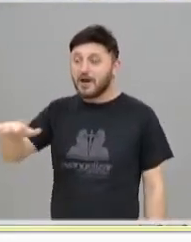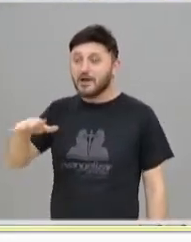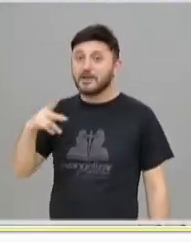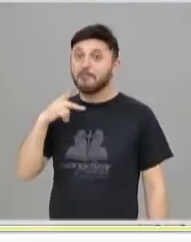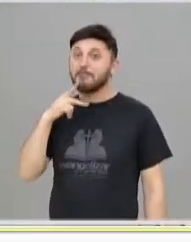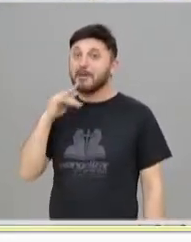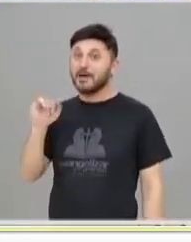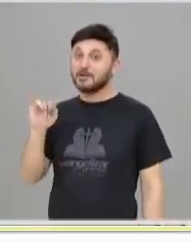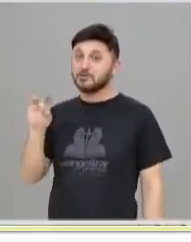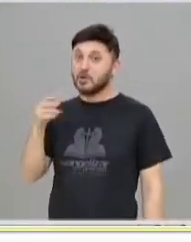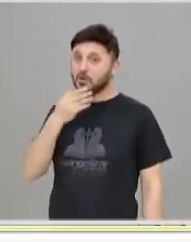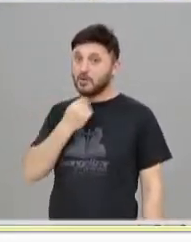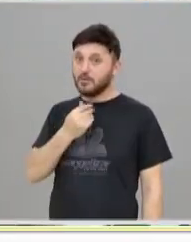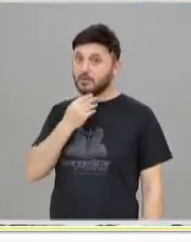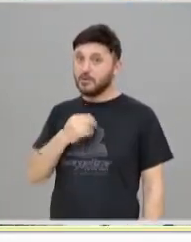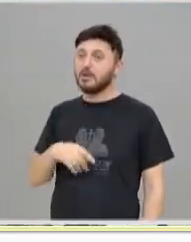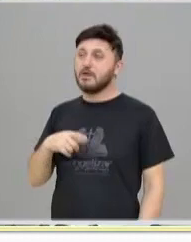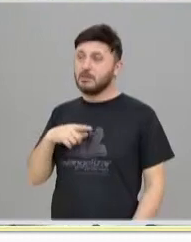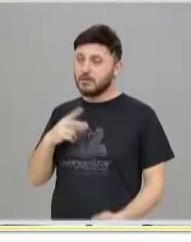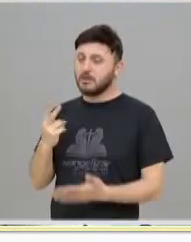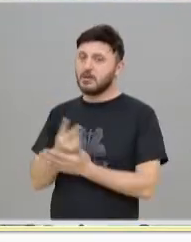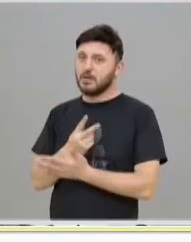os tratamos como?